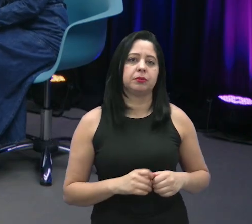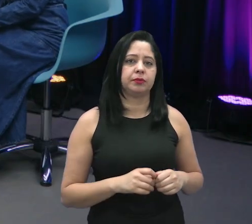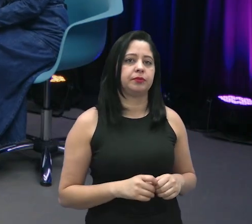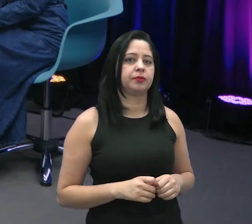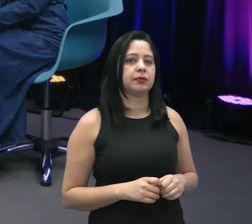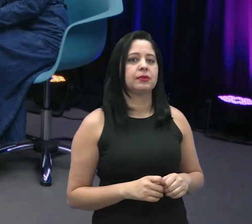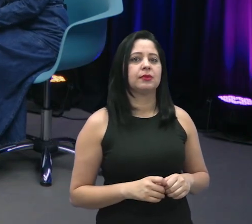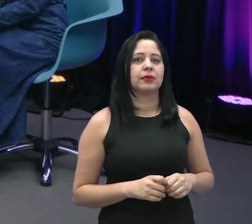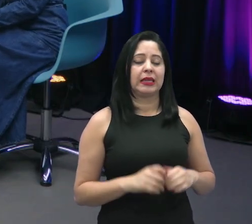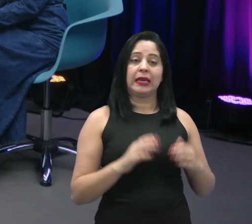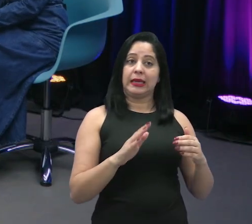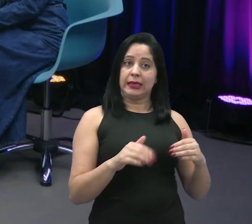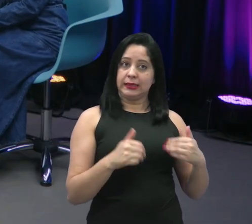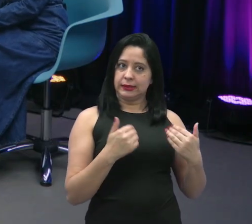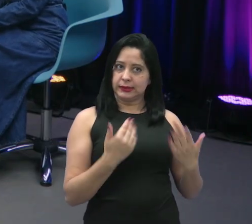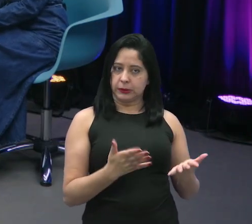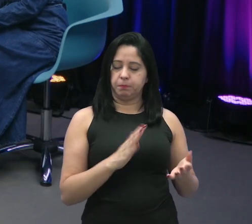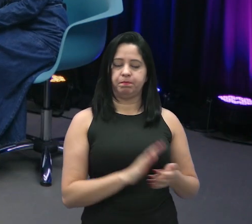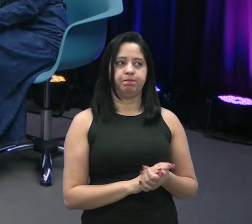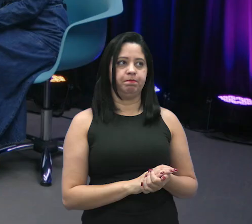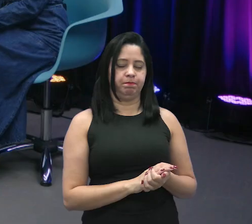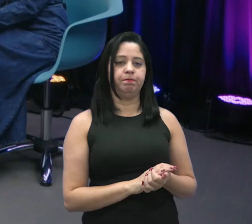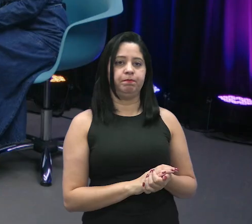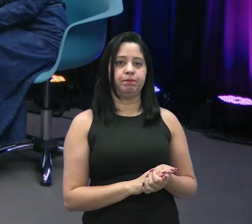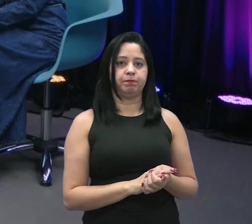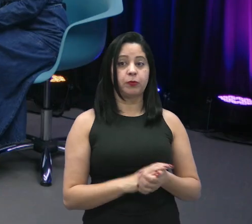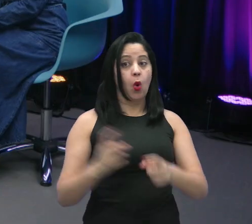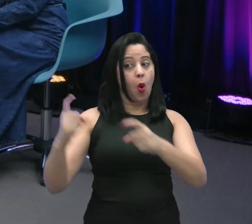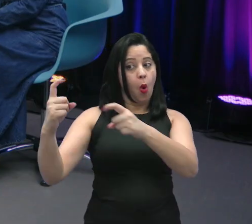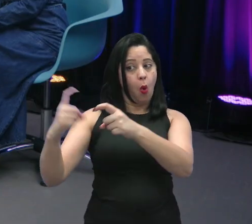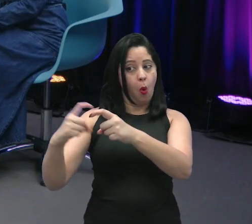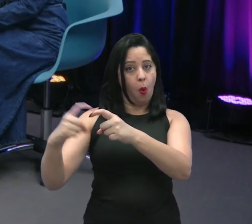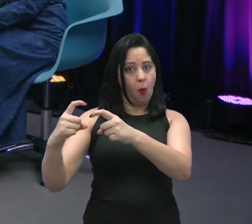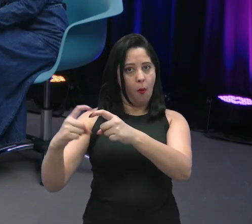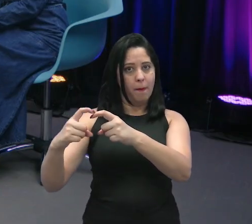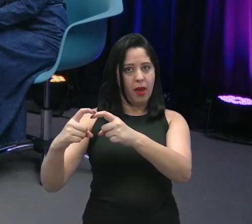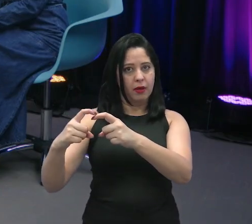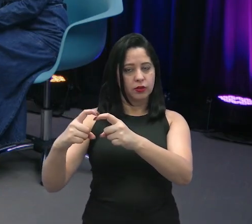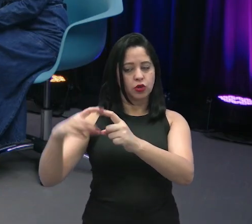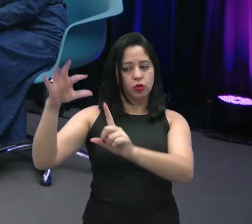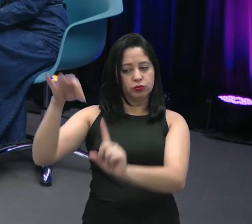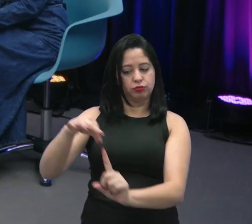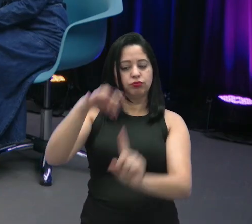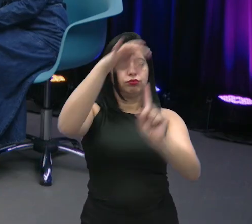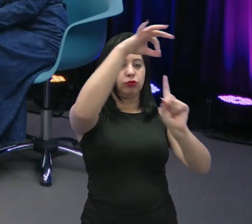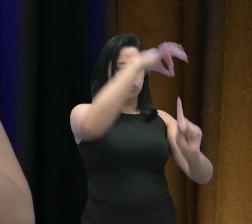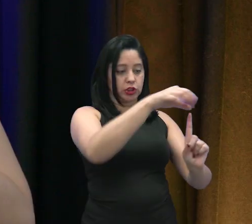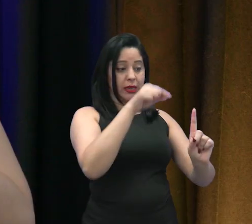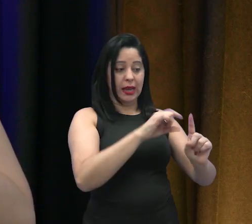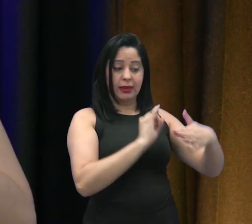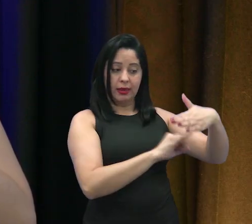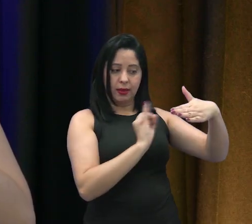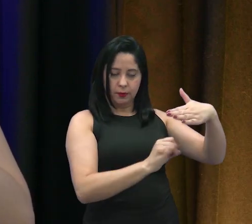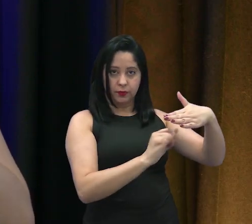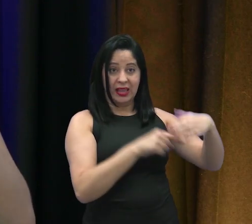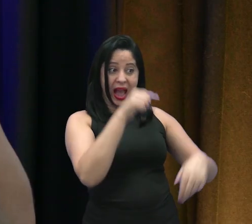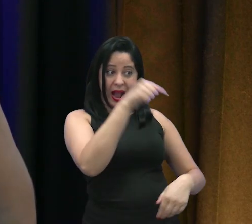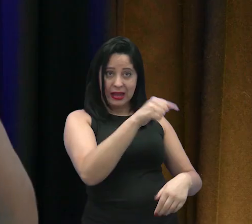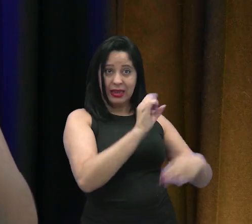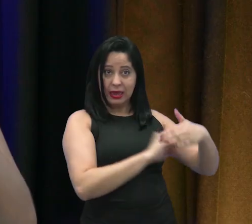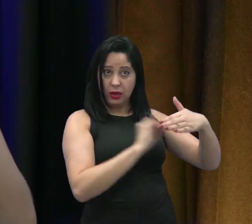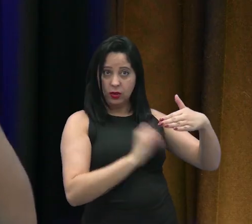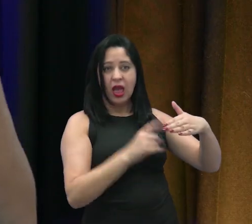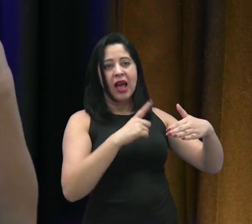Bom, geralmente vem um encaminhamento já de um médico, né? E ele pede uma avaliação da equipe multi. Então, a gente tem fono, a gente